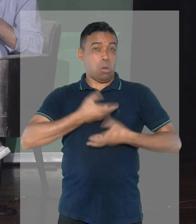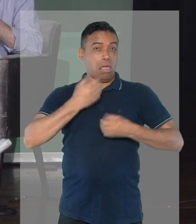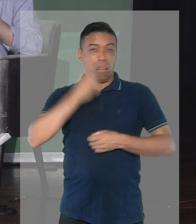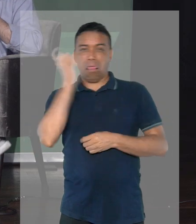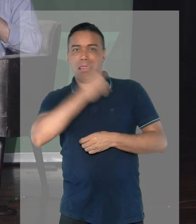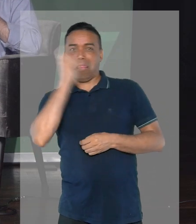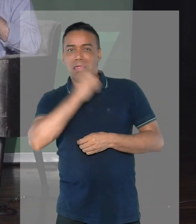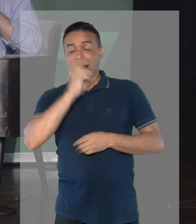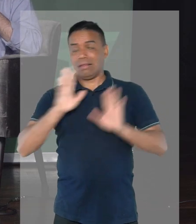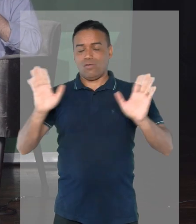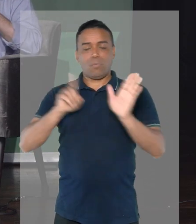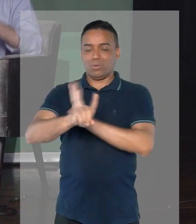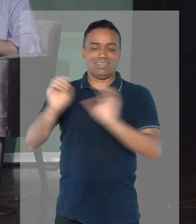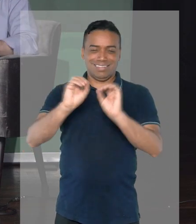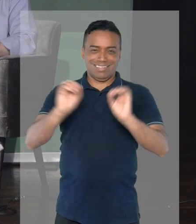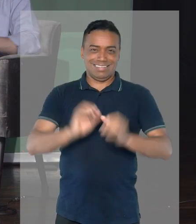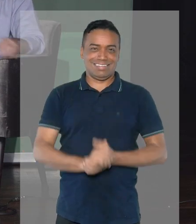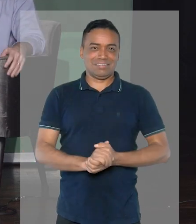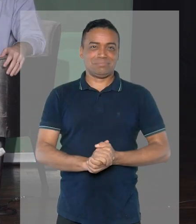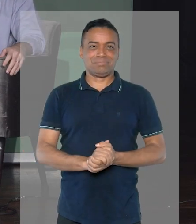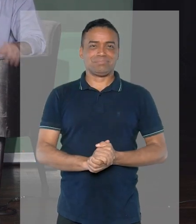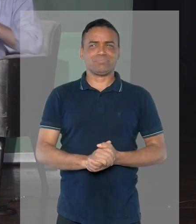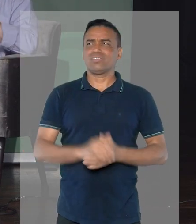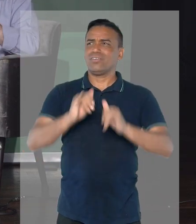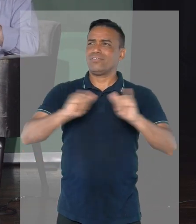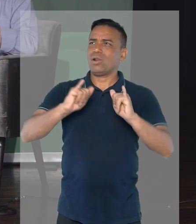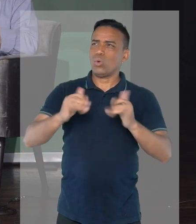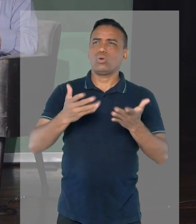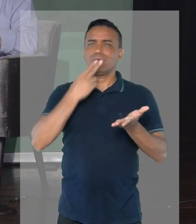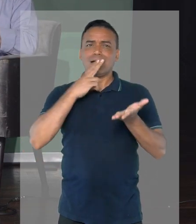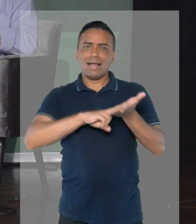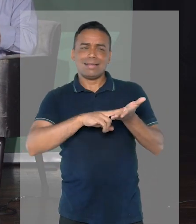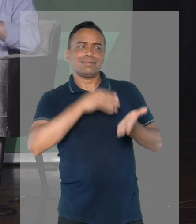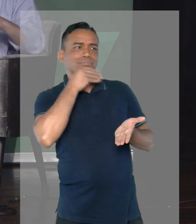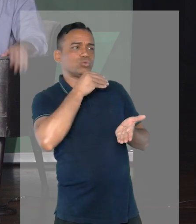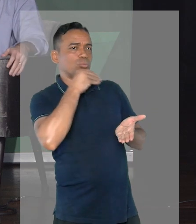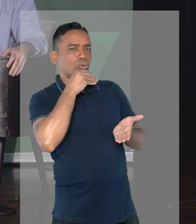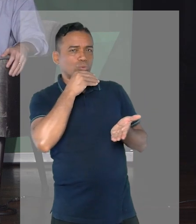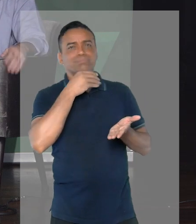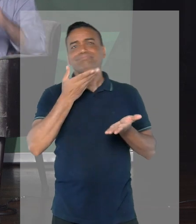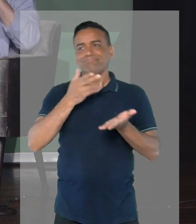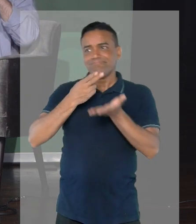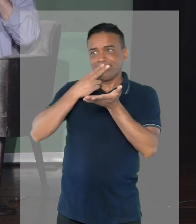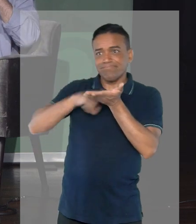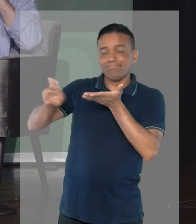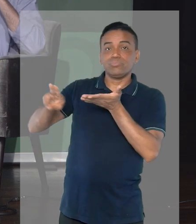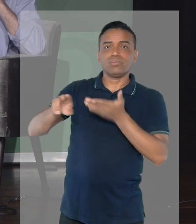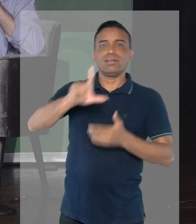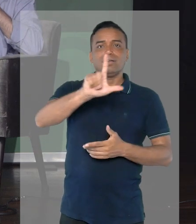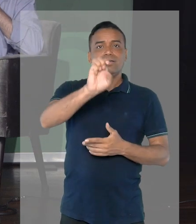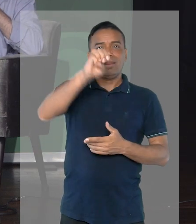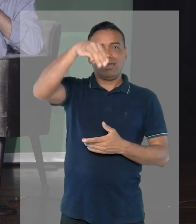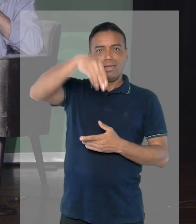eu vou deixar isso quieto. Não, né? Você citou essa troca de carta do Drummond, né, para escolher.